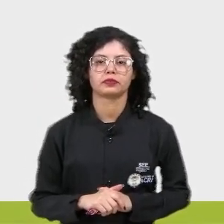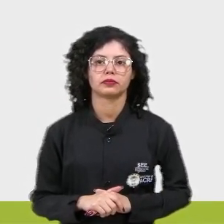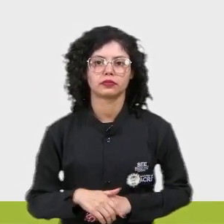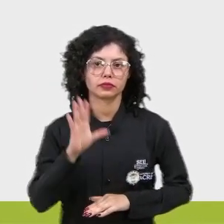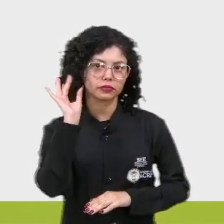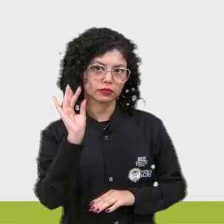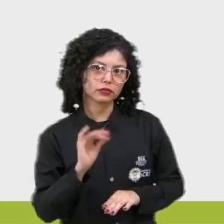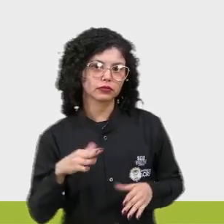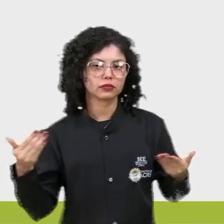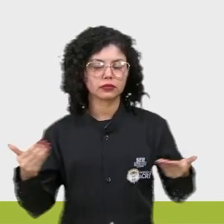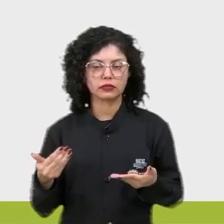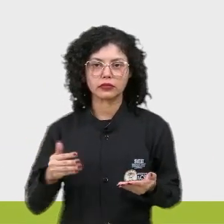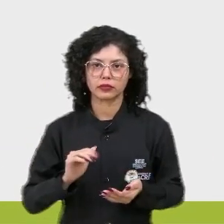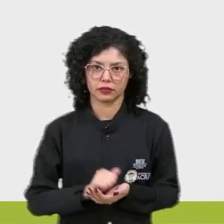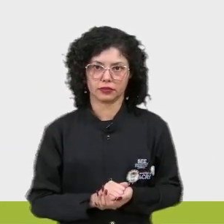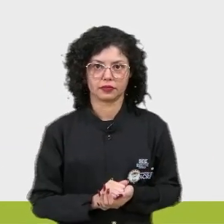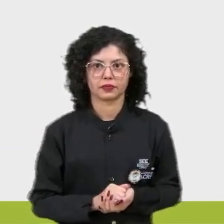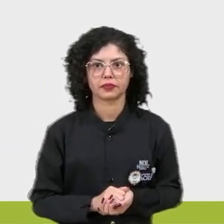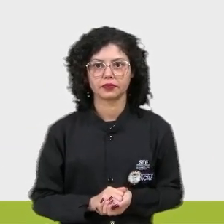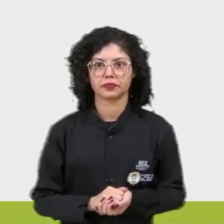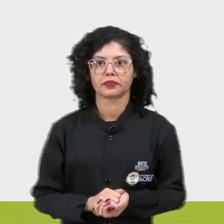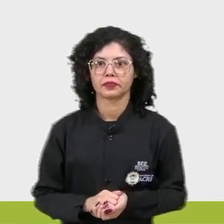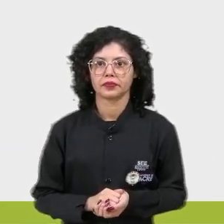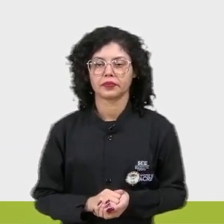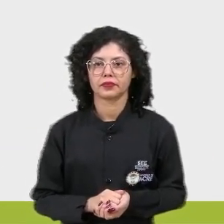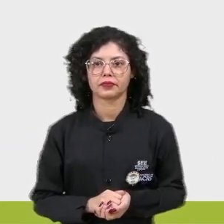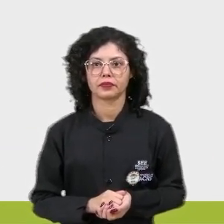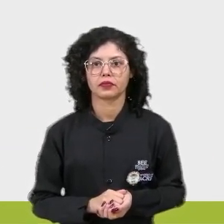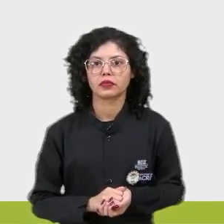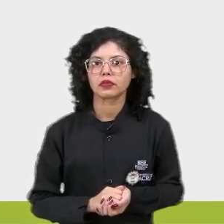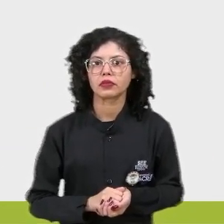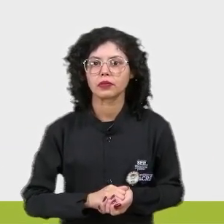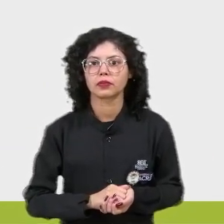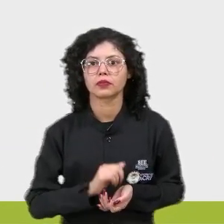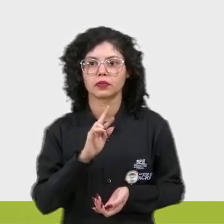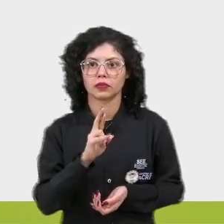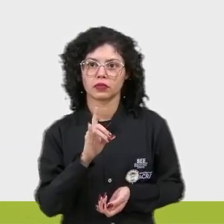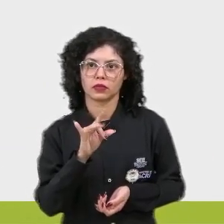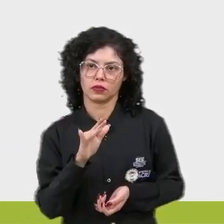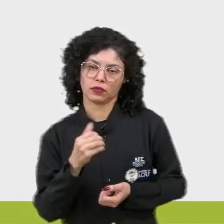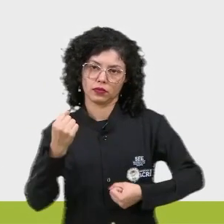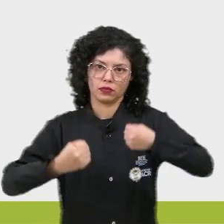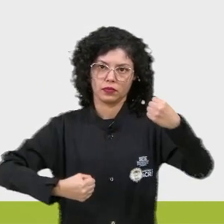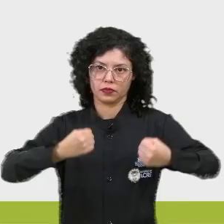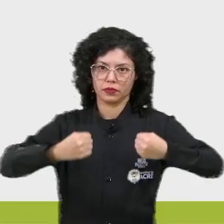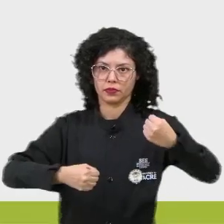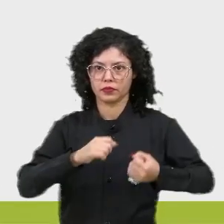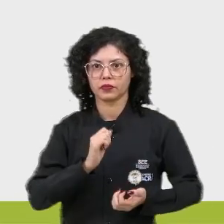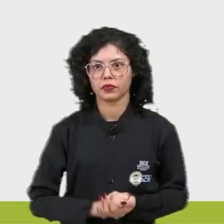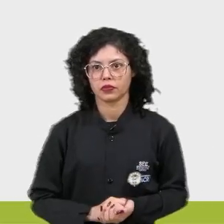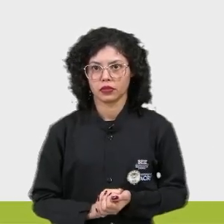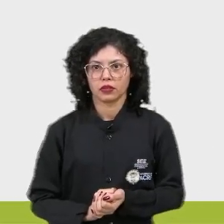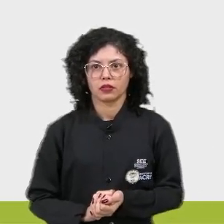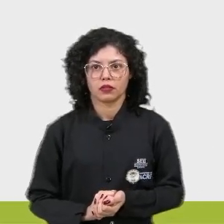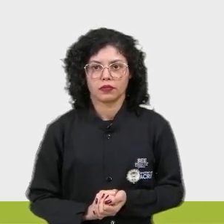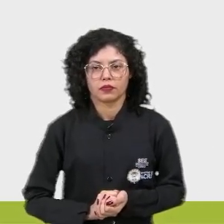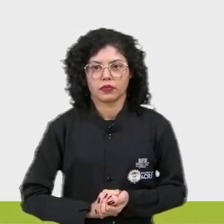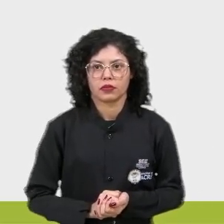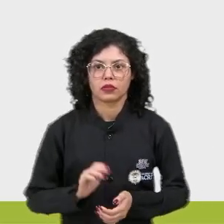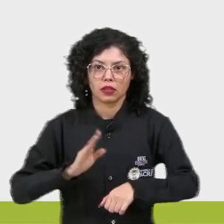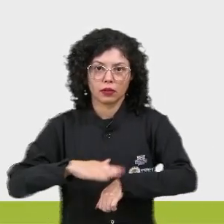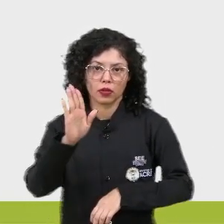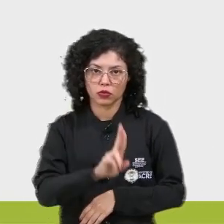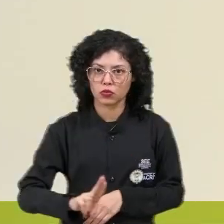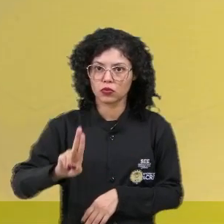cada um deles de forma mais específica. O modal rodoviário. O modal rodoviário é o modal